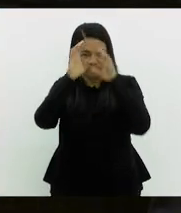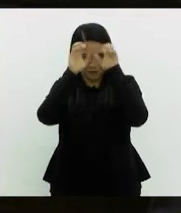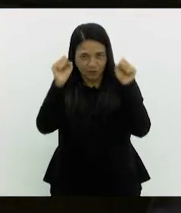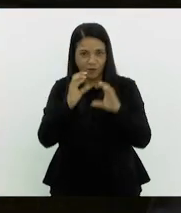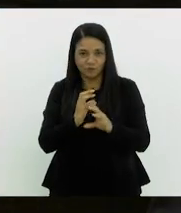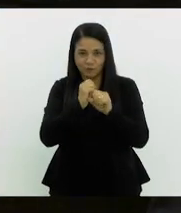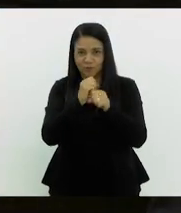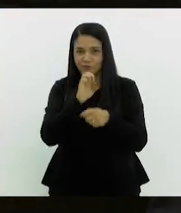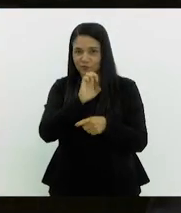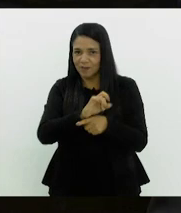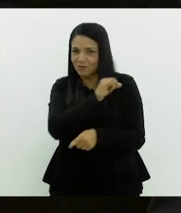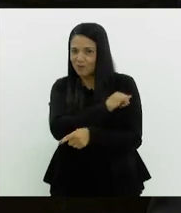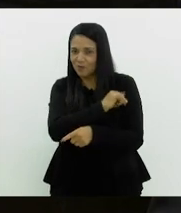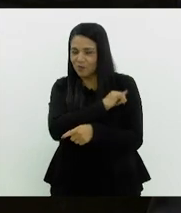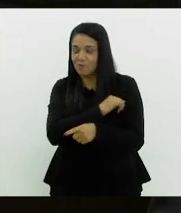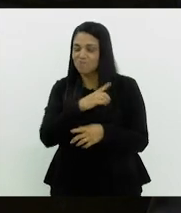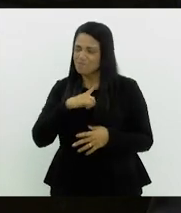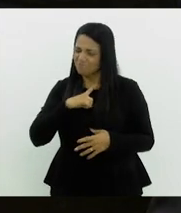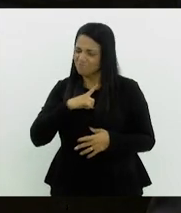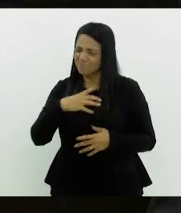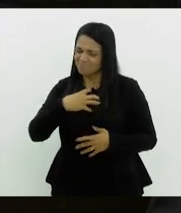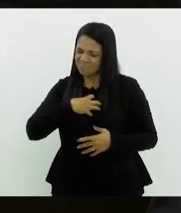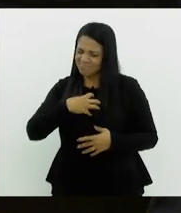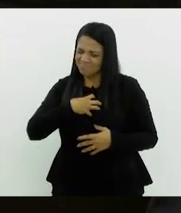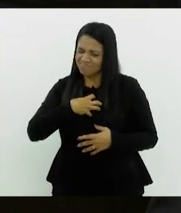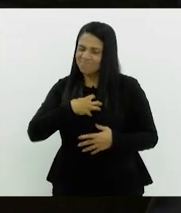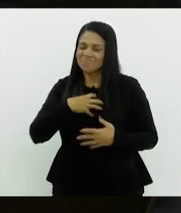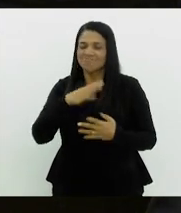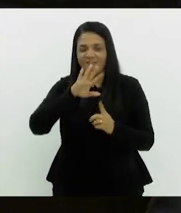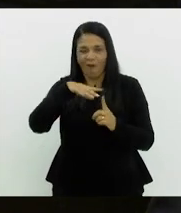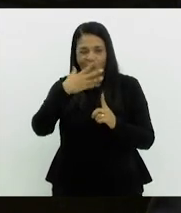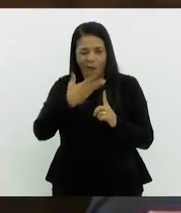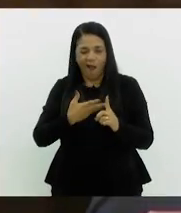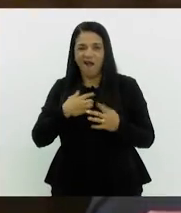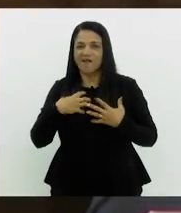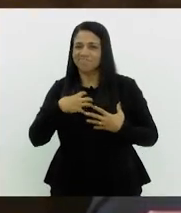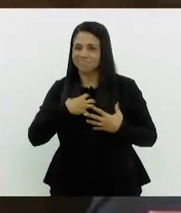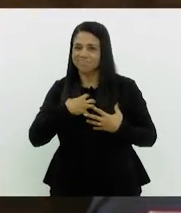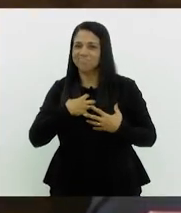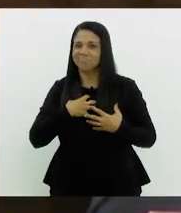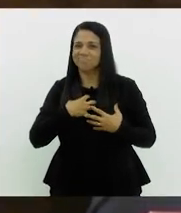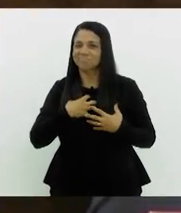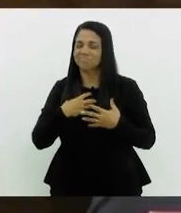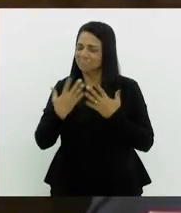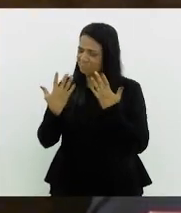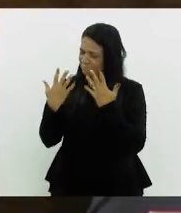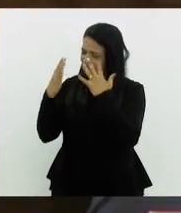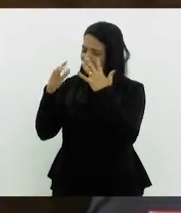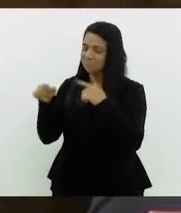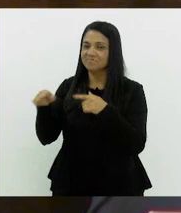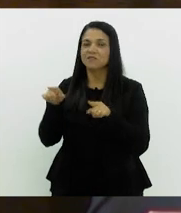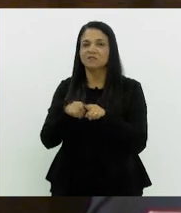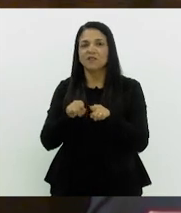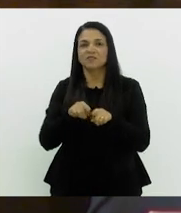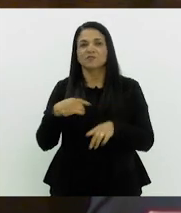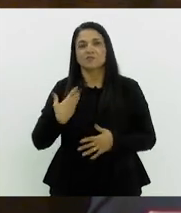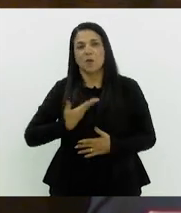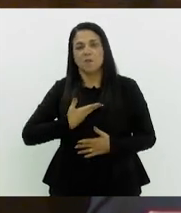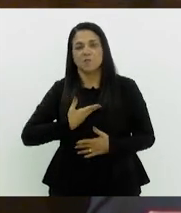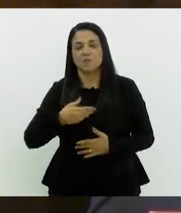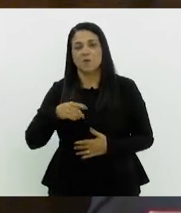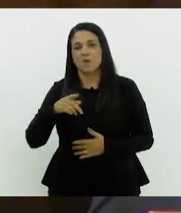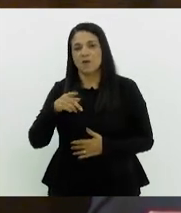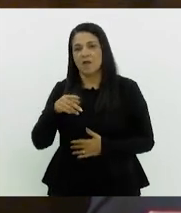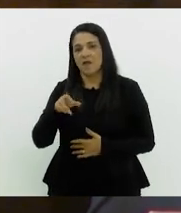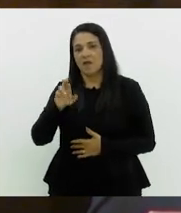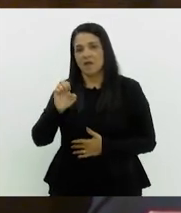em tê-lo conosco. Então, a ele, eu saúdo também o nosso querido amigo Renan, nosso procurador-geral do Estado, procurador do município,